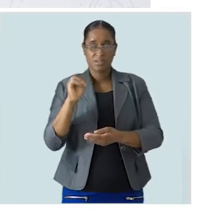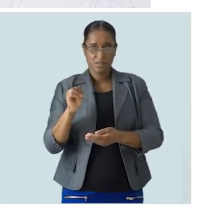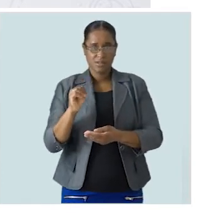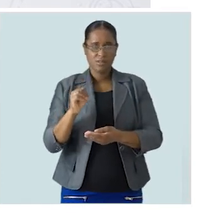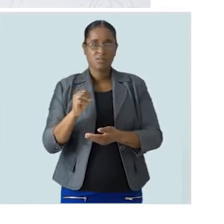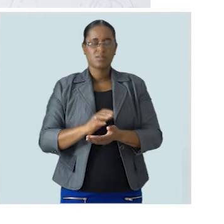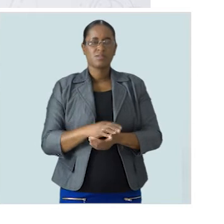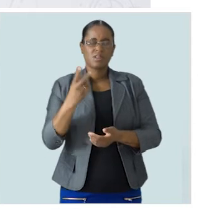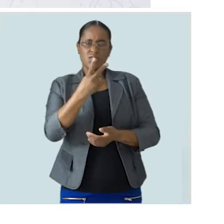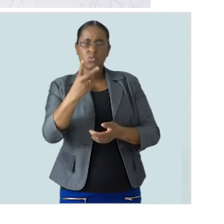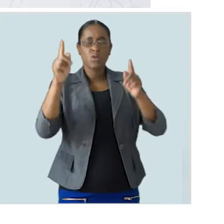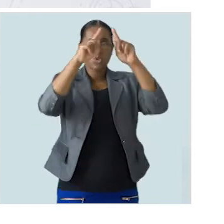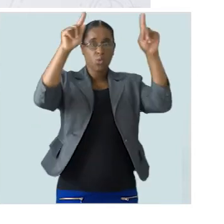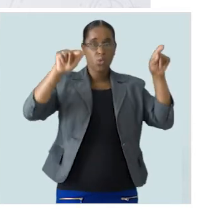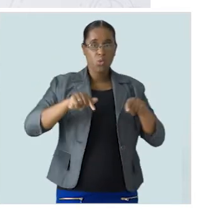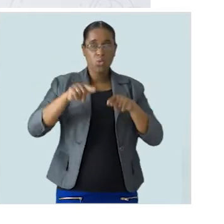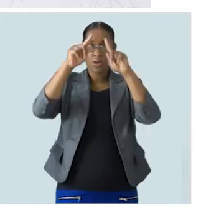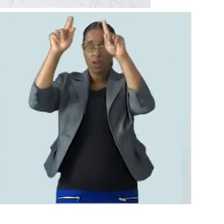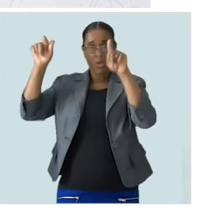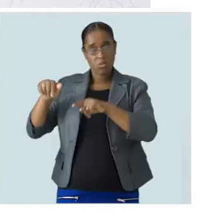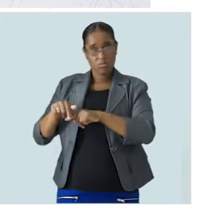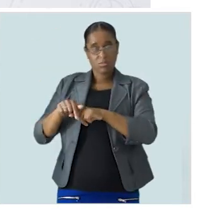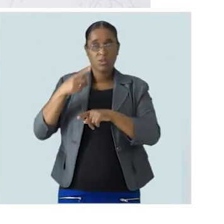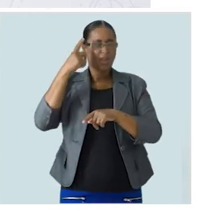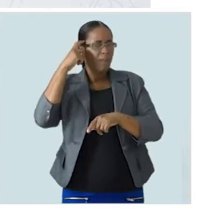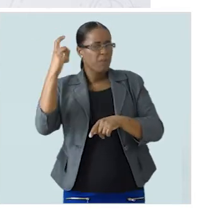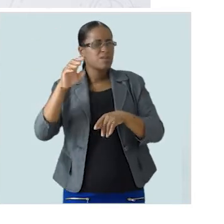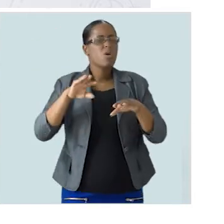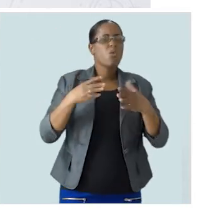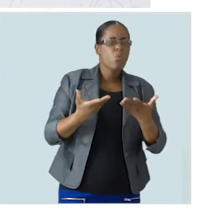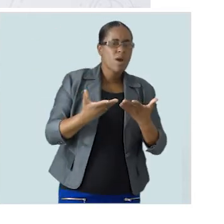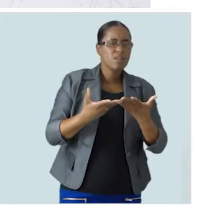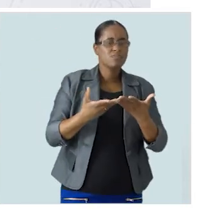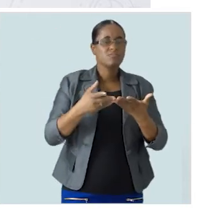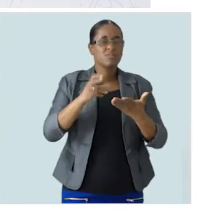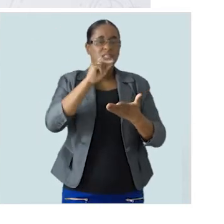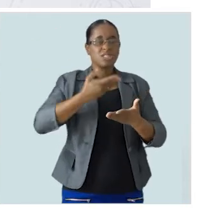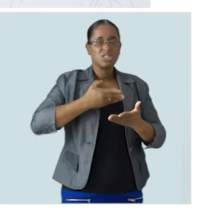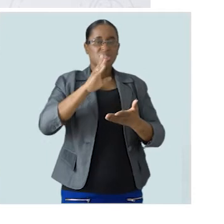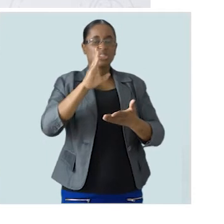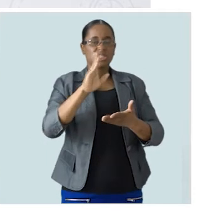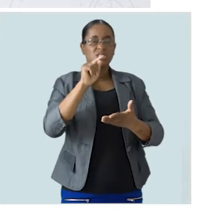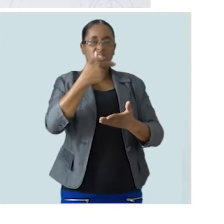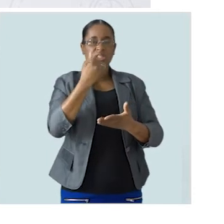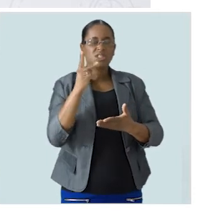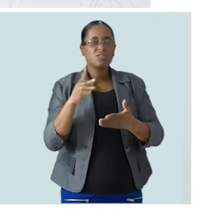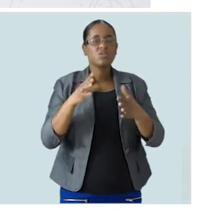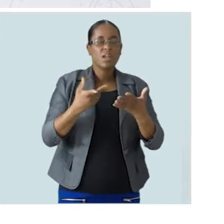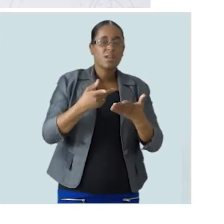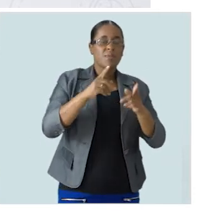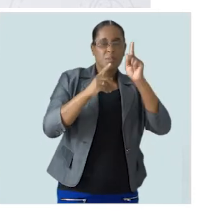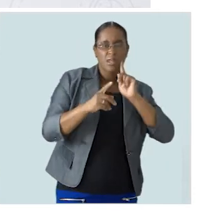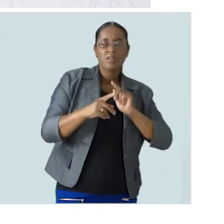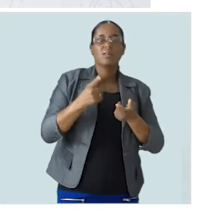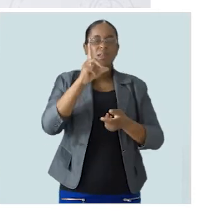quais são os adjetivos que servem tanto para masculino quanto para feminino. Se serve para masculino e